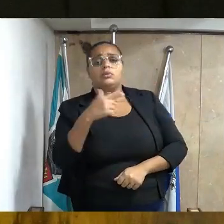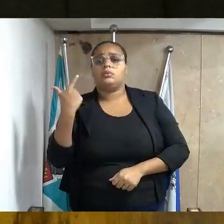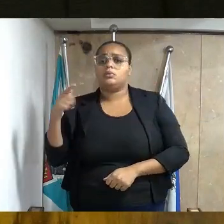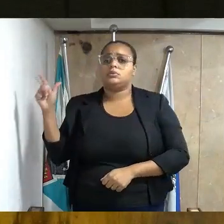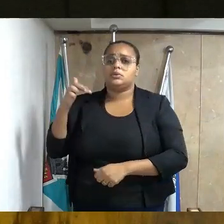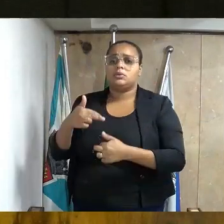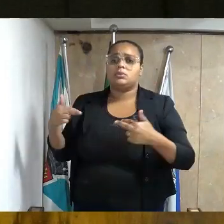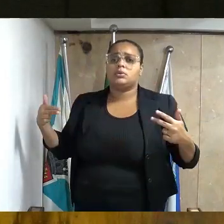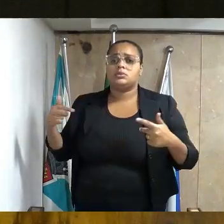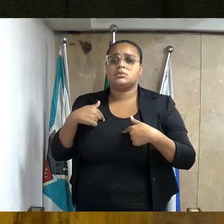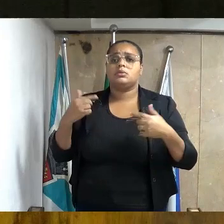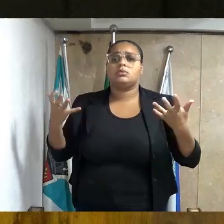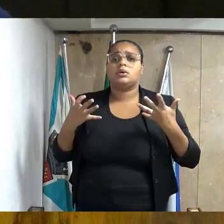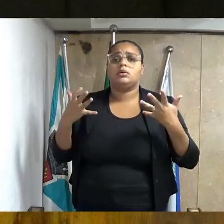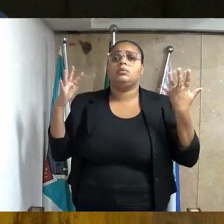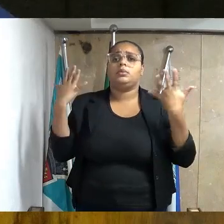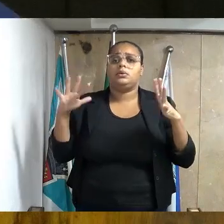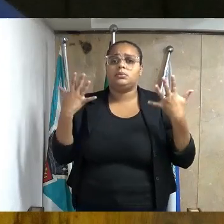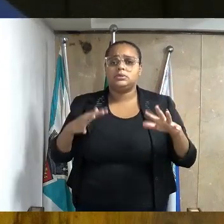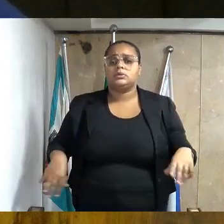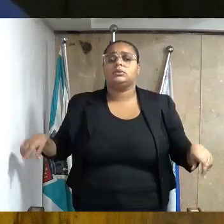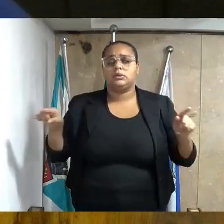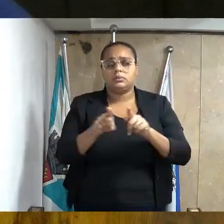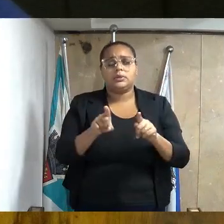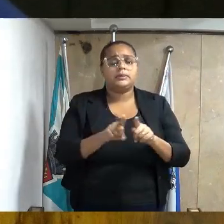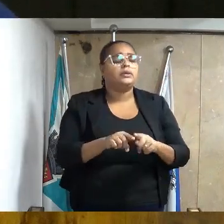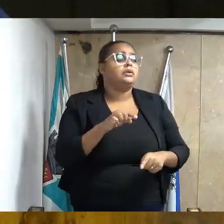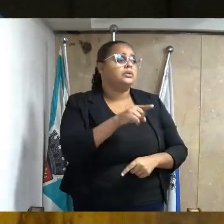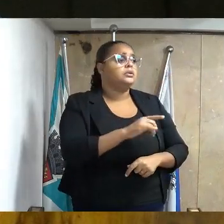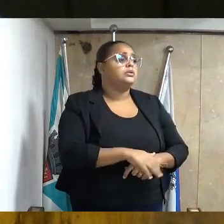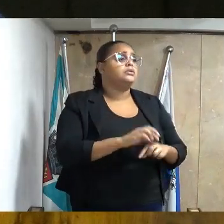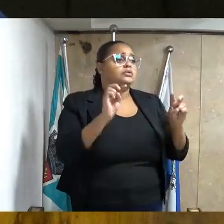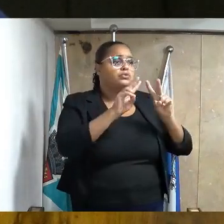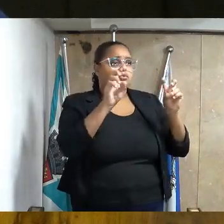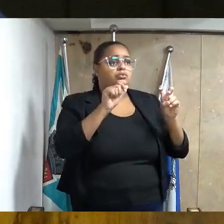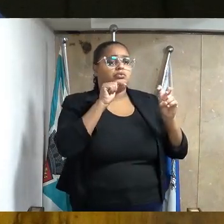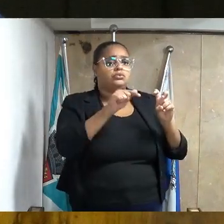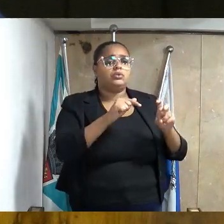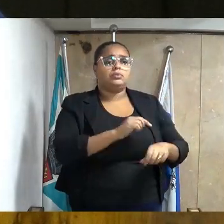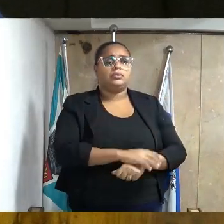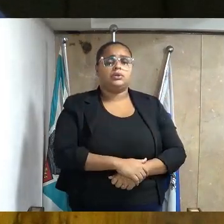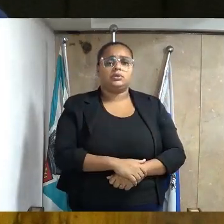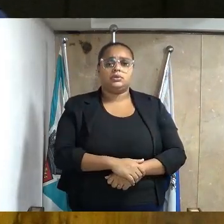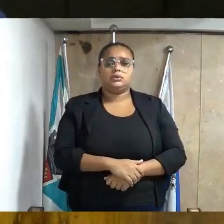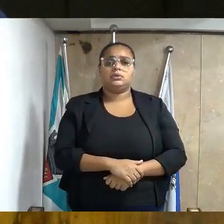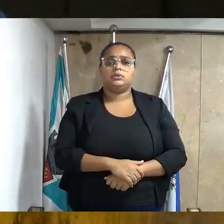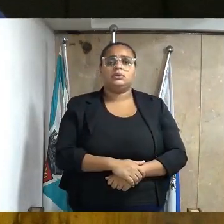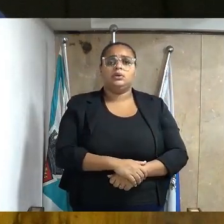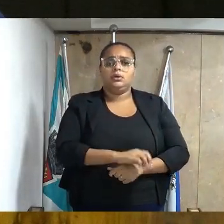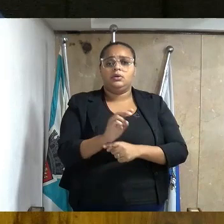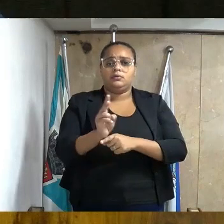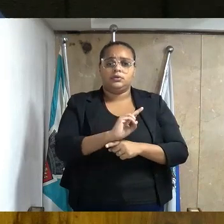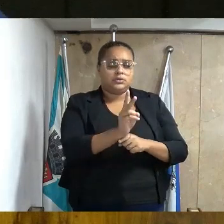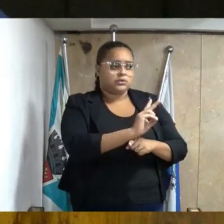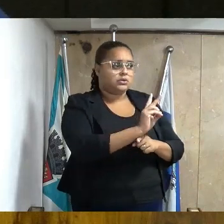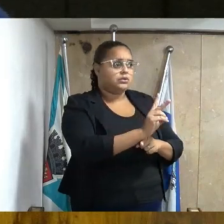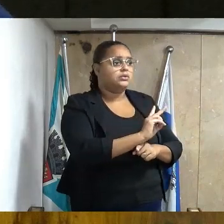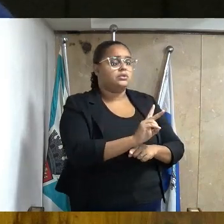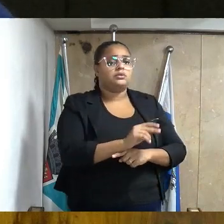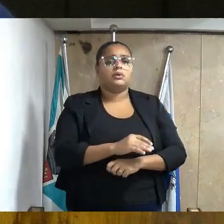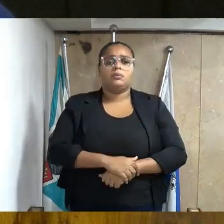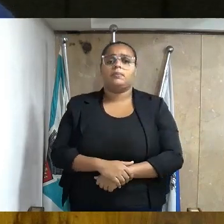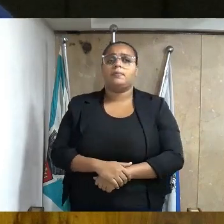coisa que eu quero parabenizar aqui também, sobre aquela nossa fiscalização, doutor